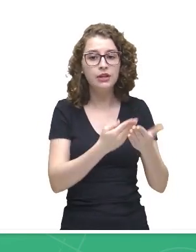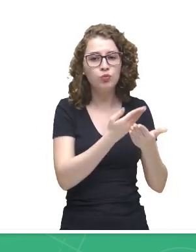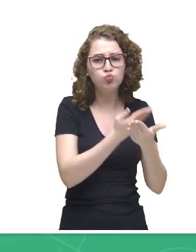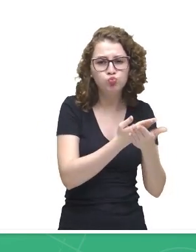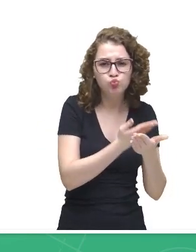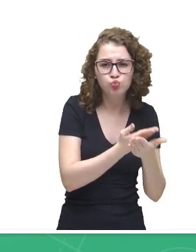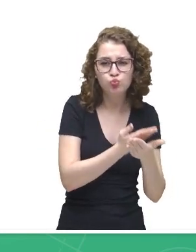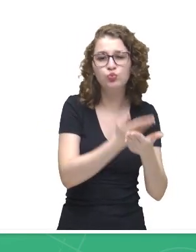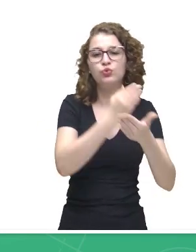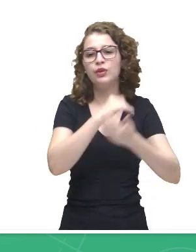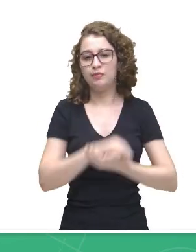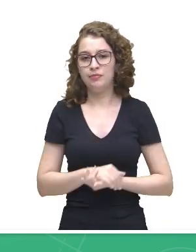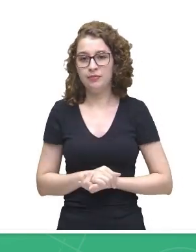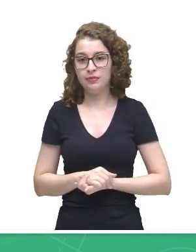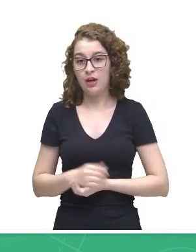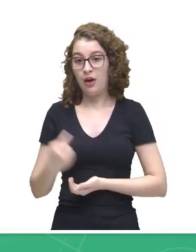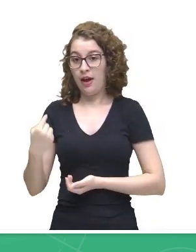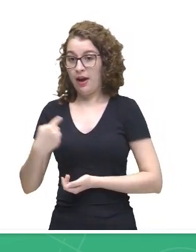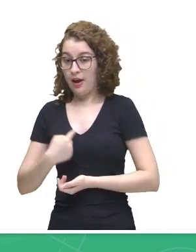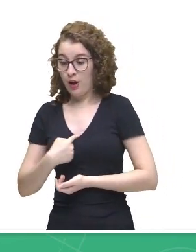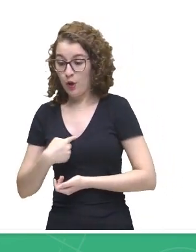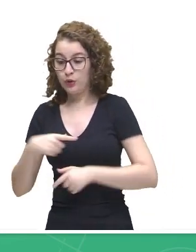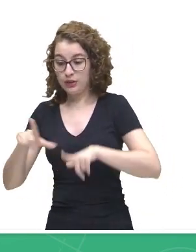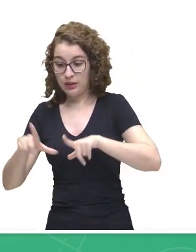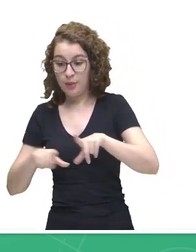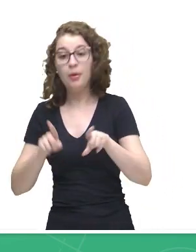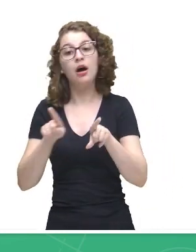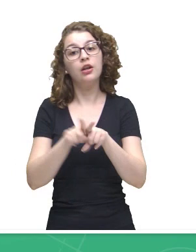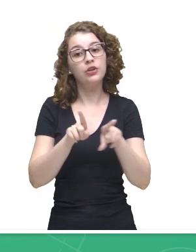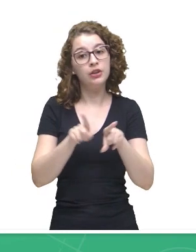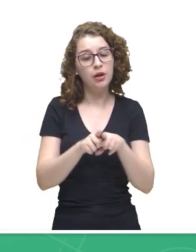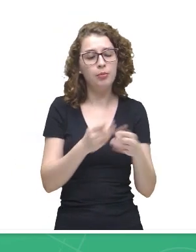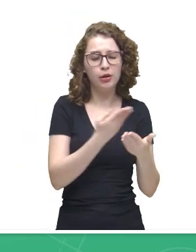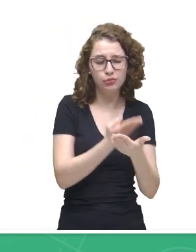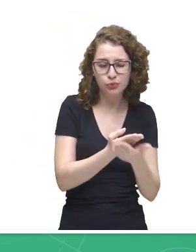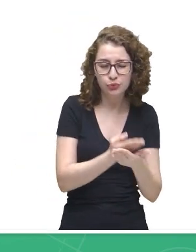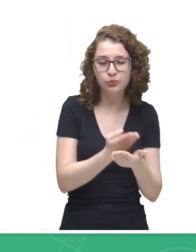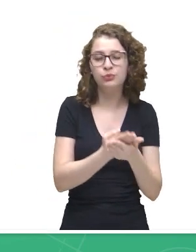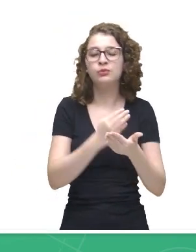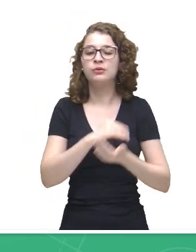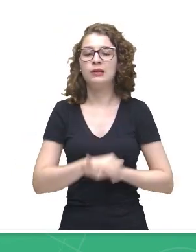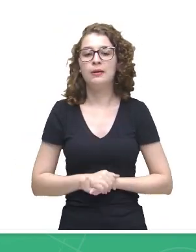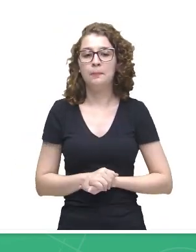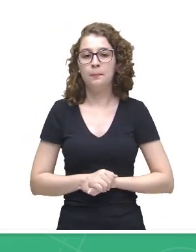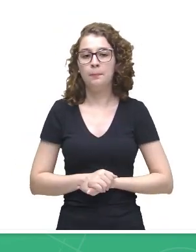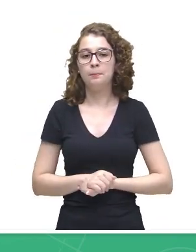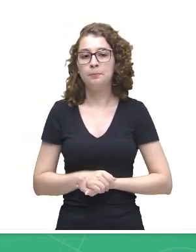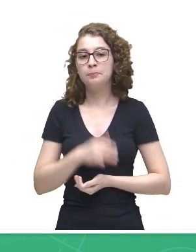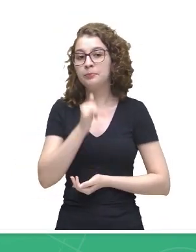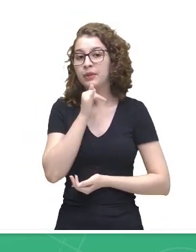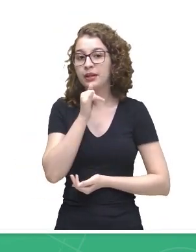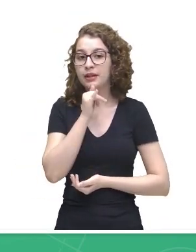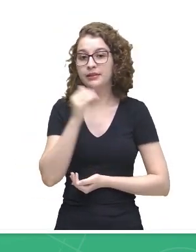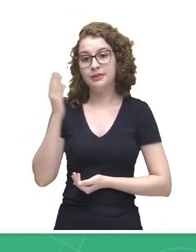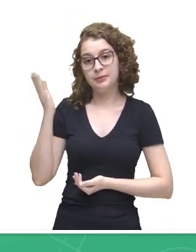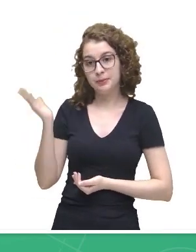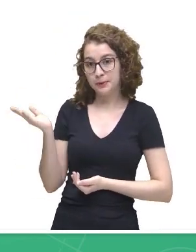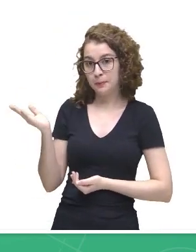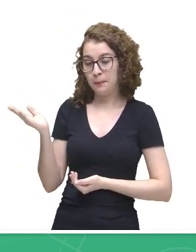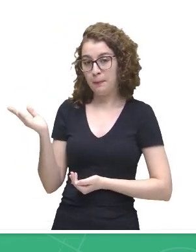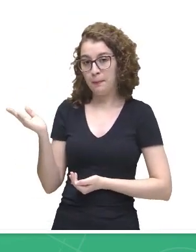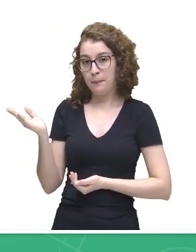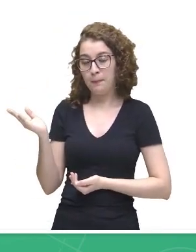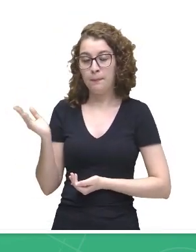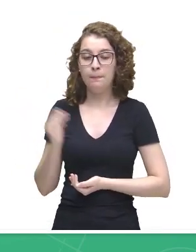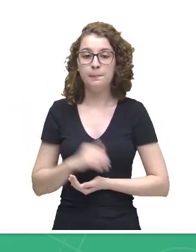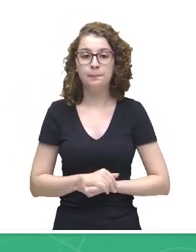I work and study, eu trabalho e estudo. Eu tenho um outro exemplo aqui relacionado ao assunto de hoje que eu